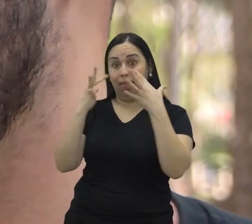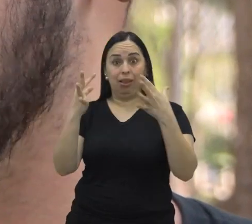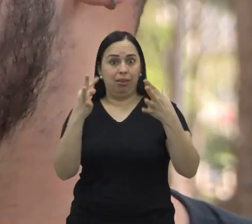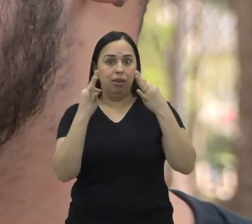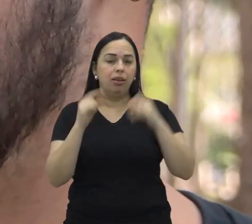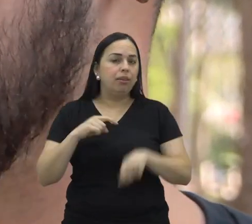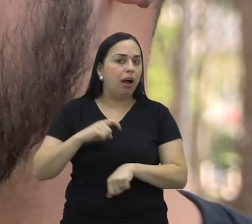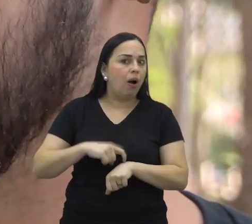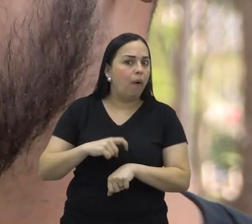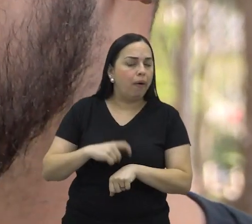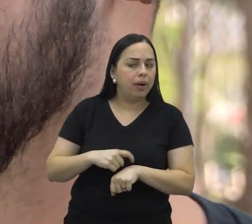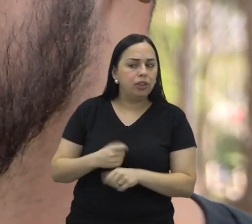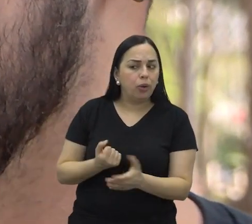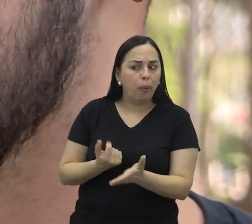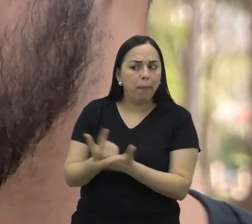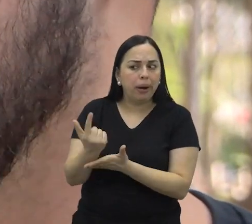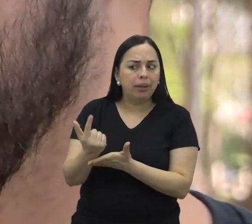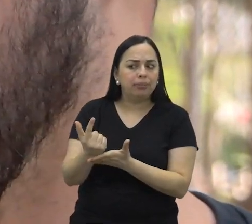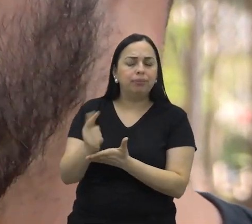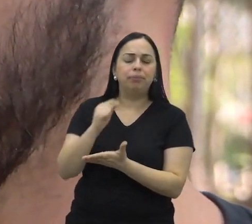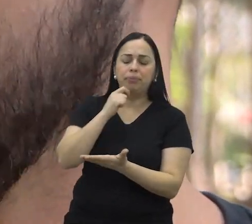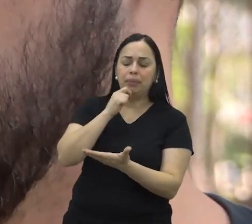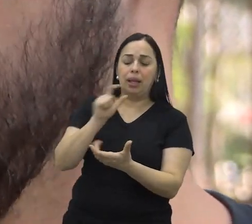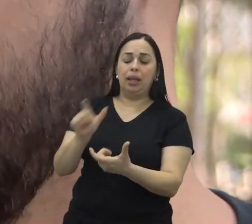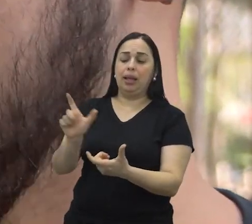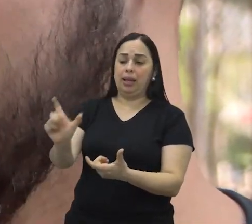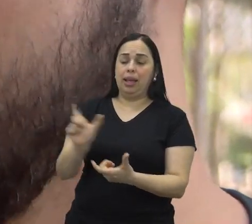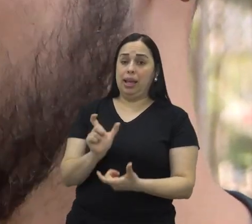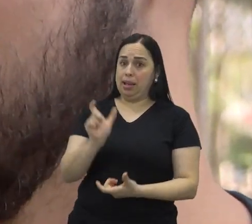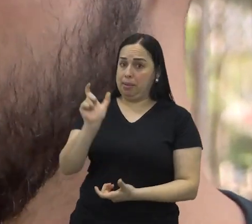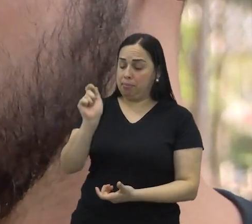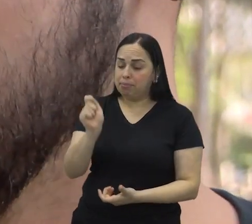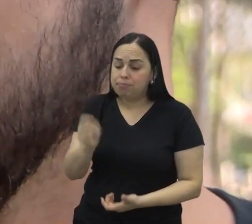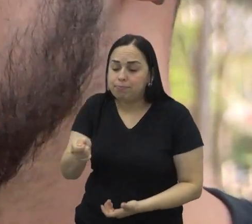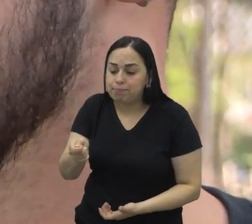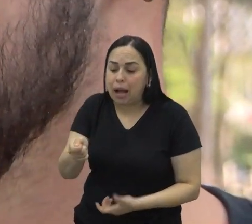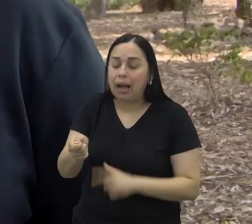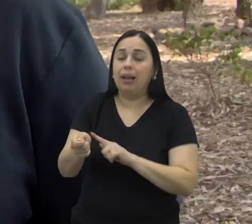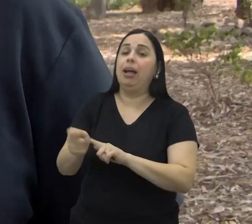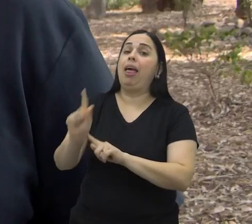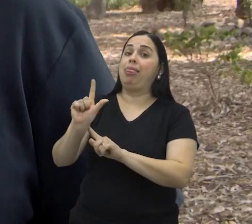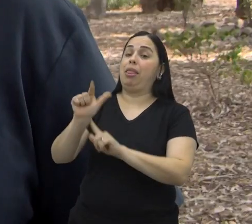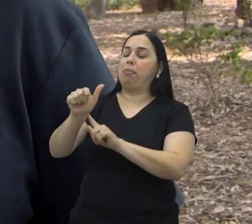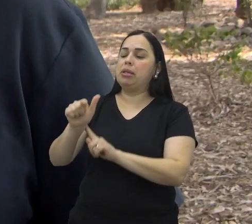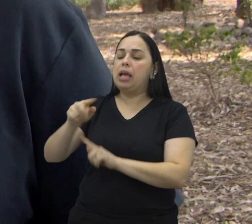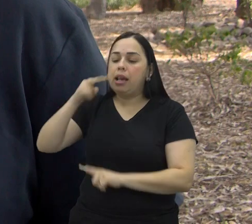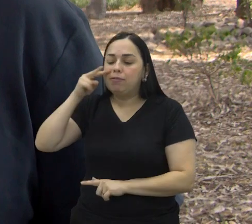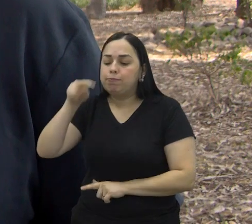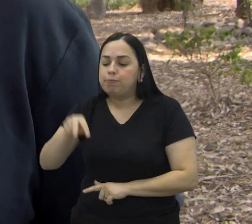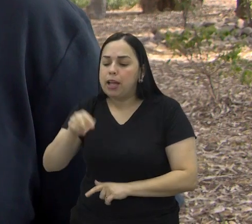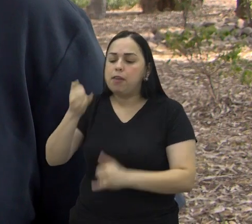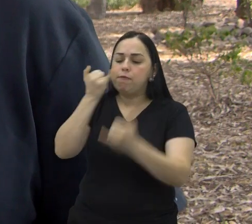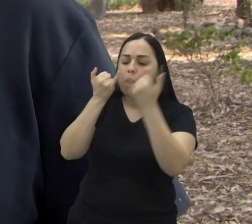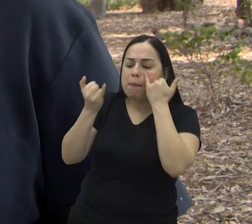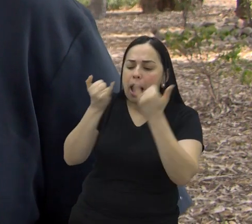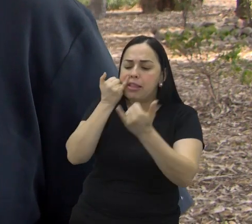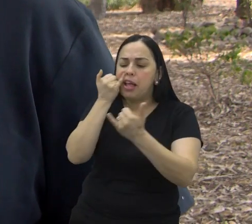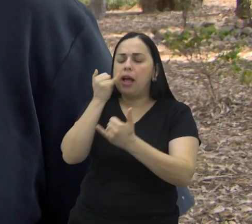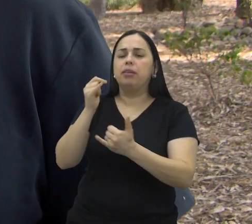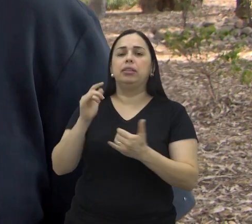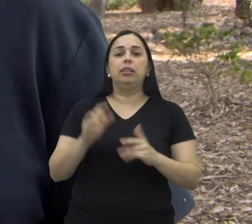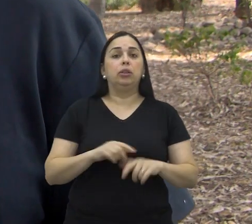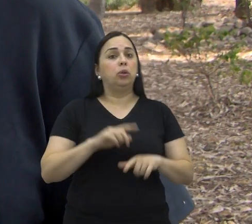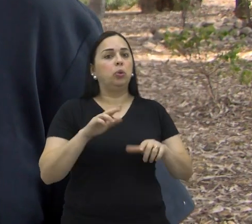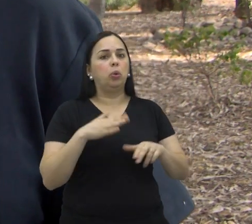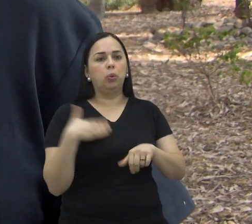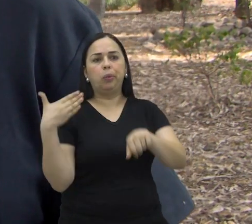E na hora da compra, sempre verifica as informações antes do pagamento. Fiquei muito mais esperto, principalmente em lugar que tem muito